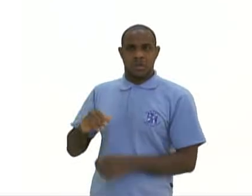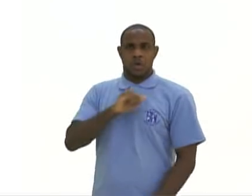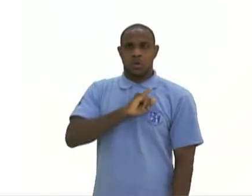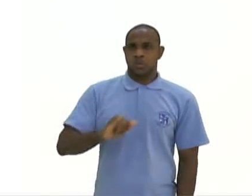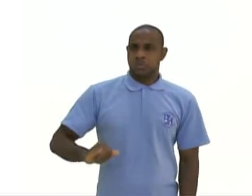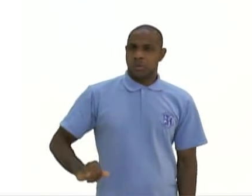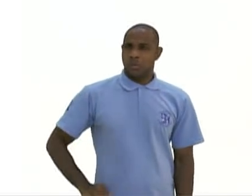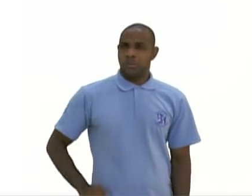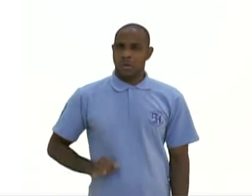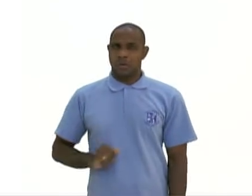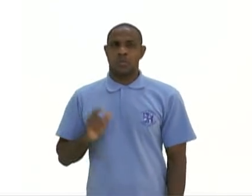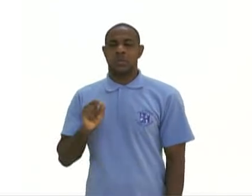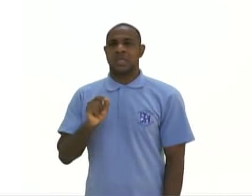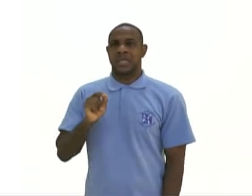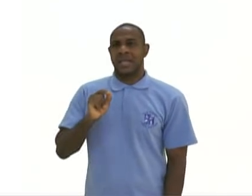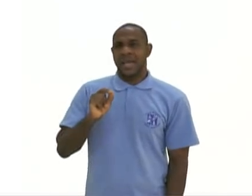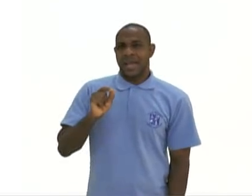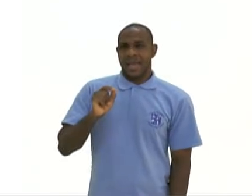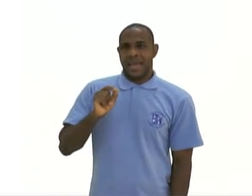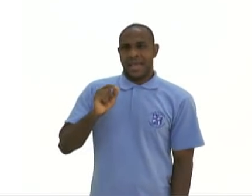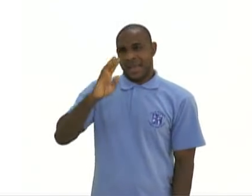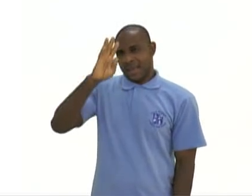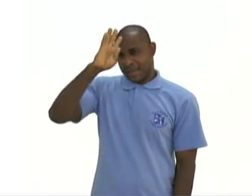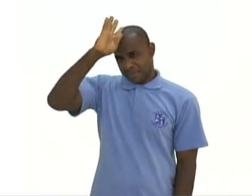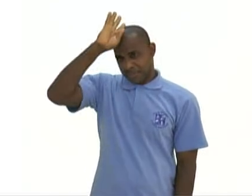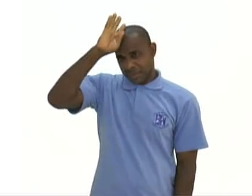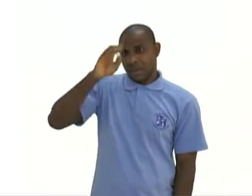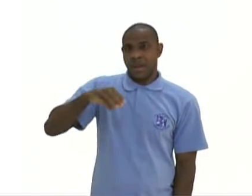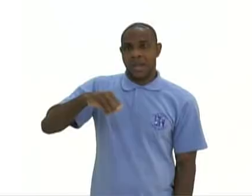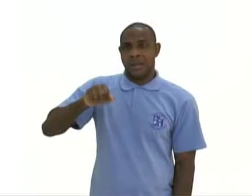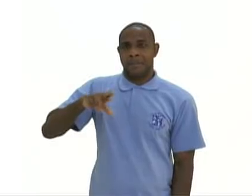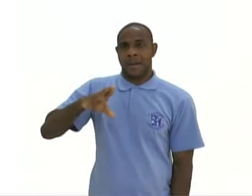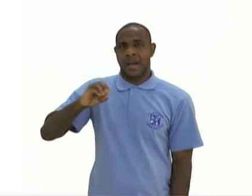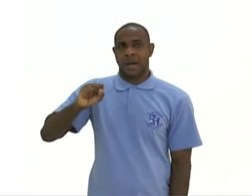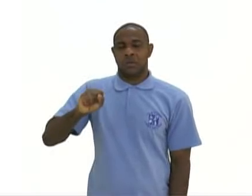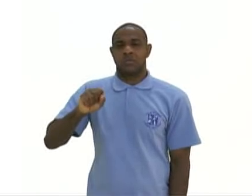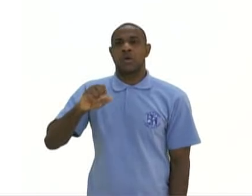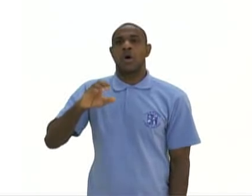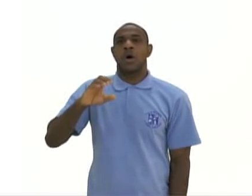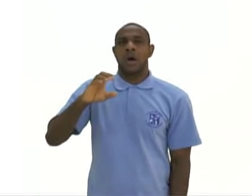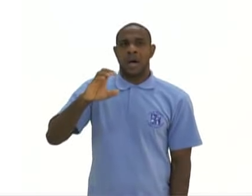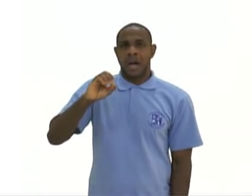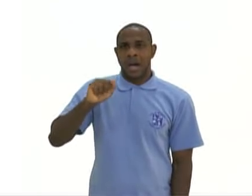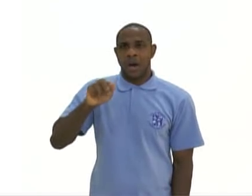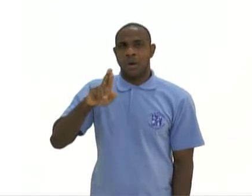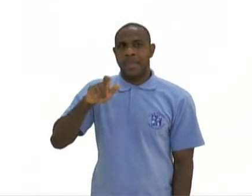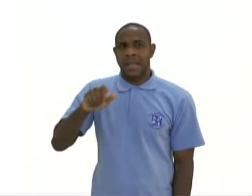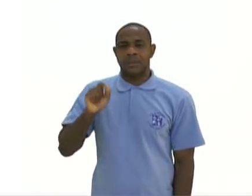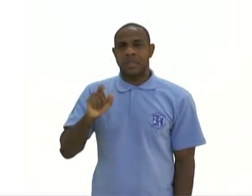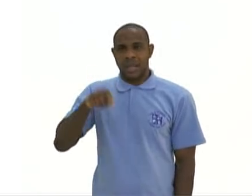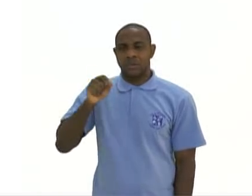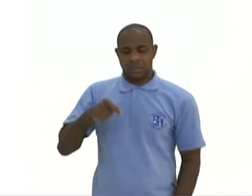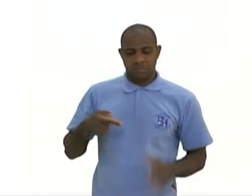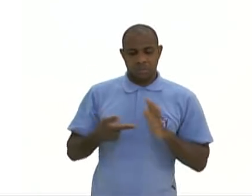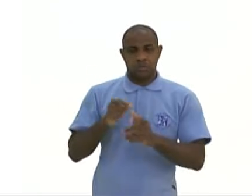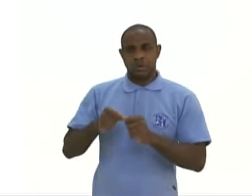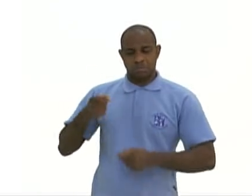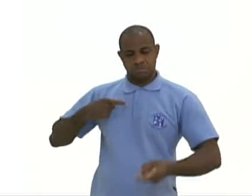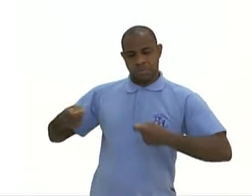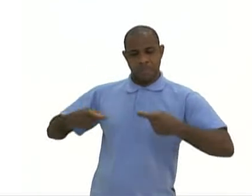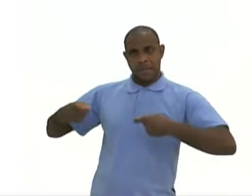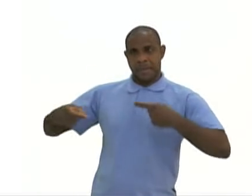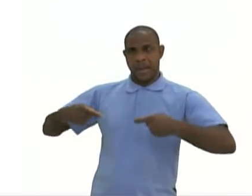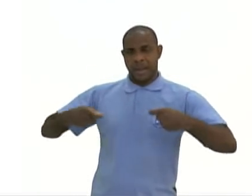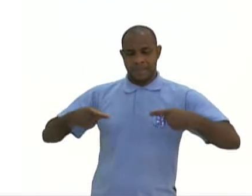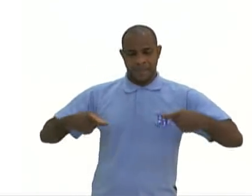Marco Aurélio contra os germanos, entre os anos 180 a 190. Então aqui está representando uma batalha entre